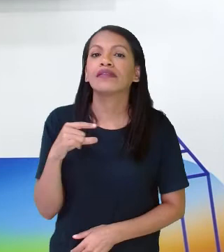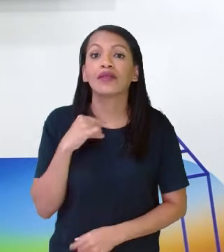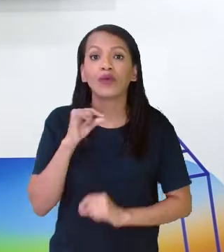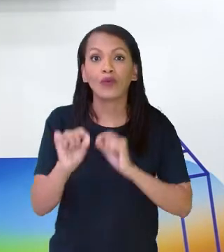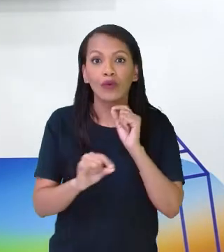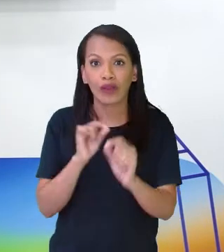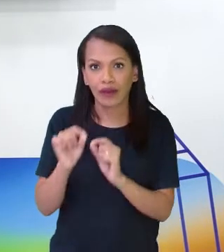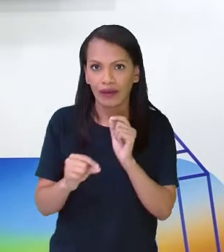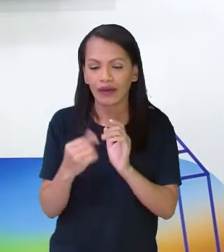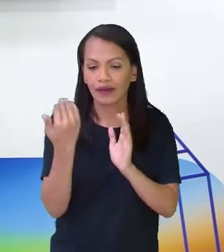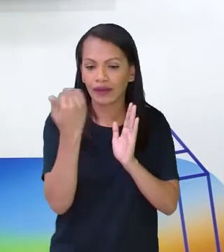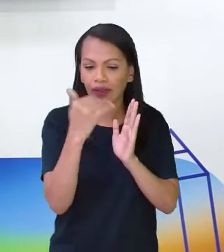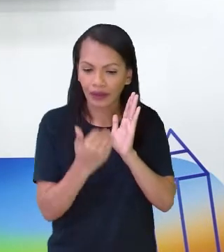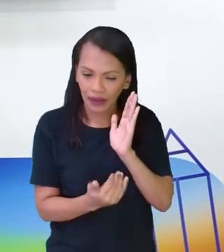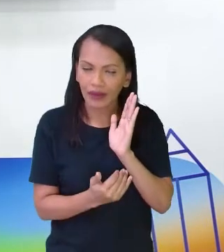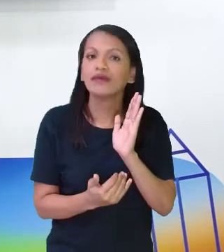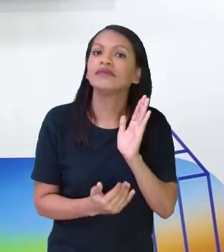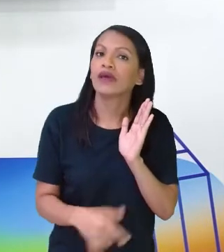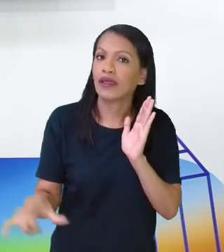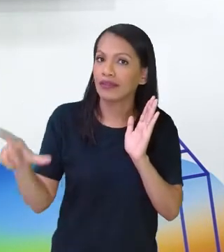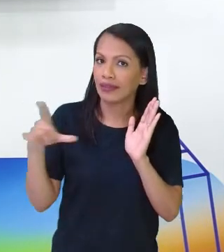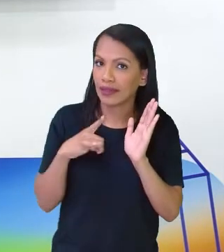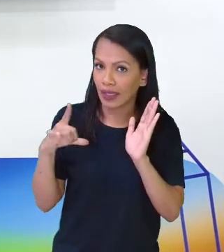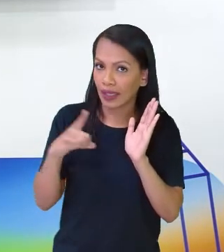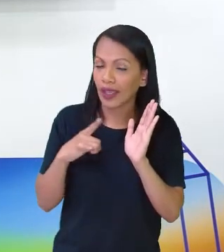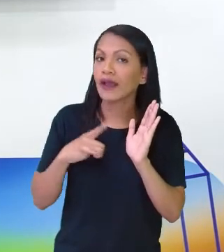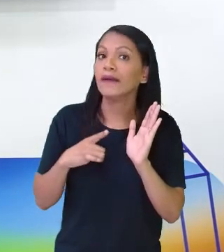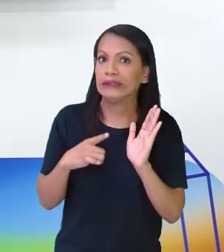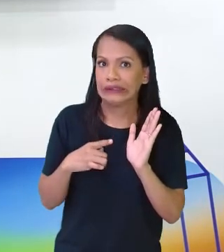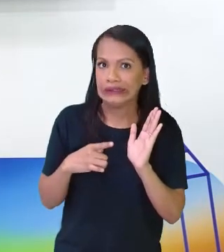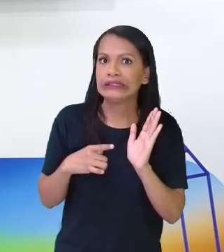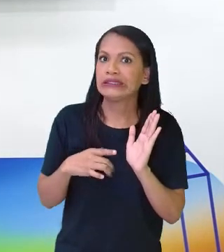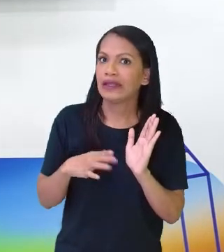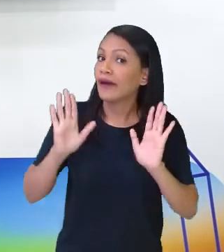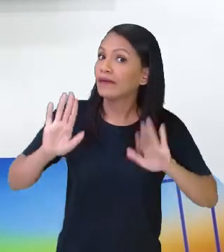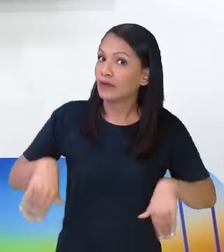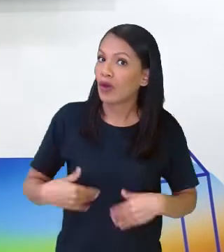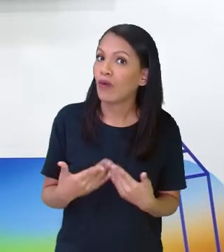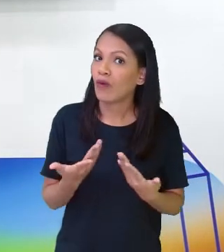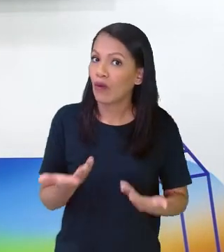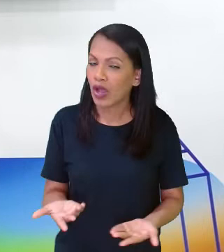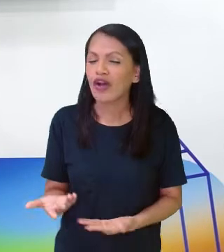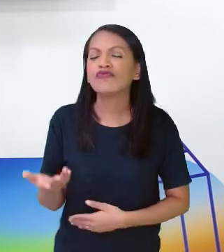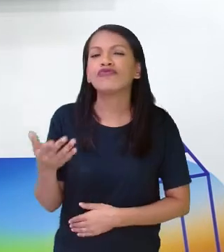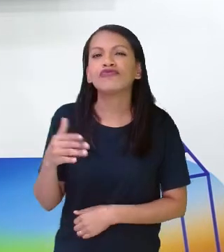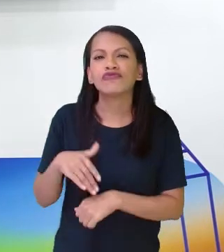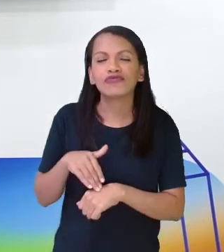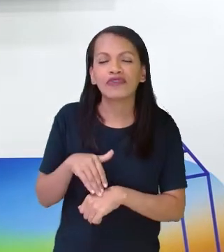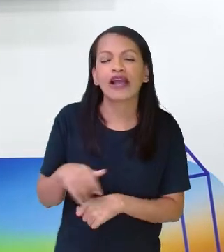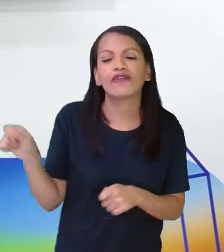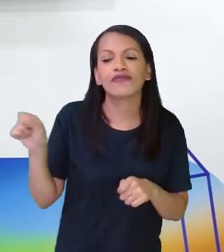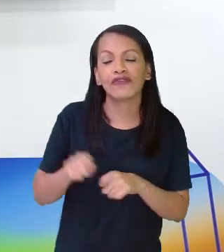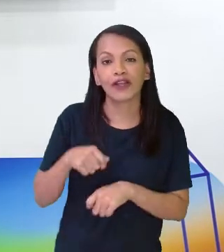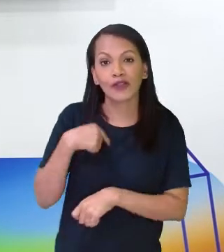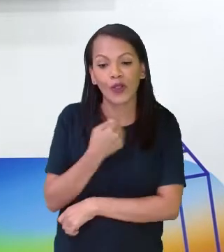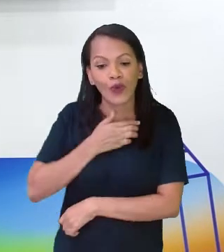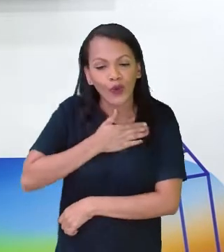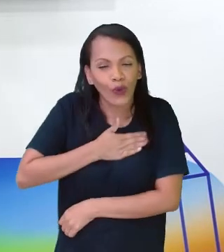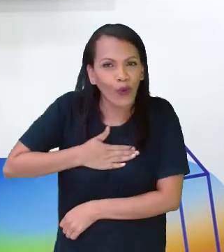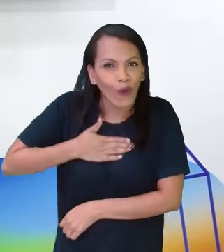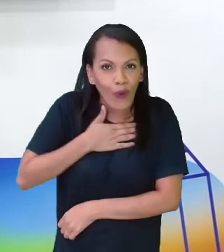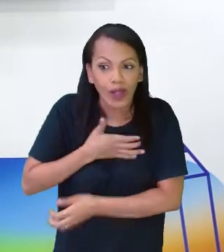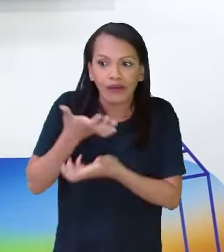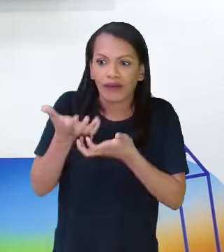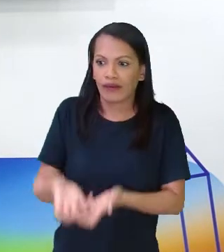que em outros alimentos também tem de forma muito intensa e que faz com que a gente goste, faz com que a gente